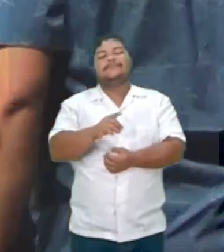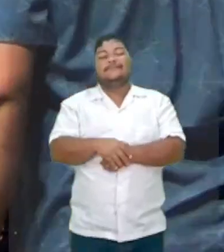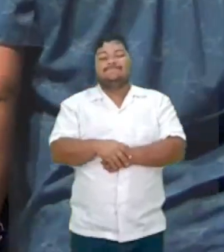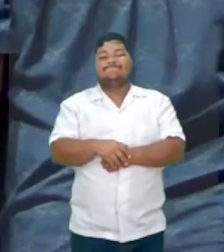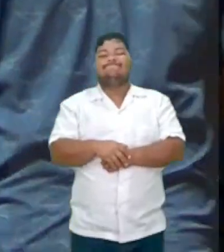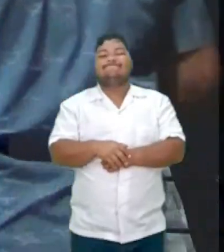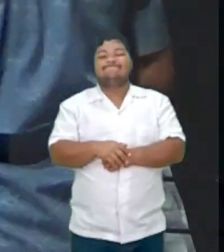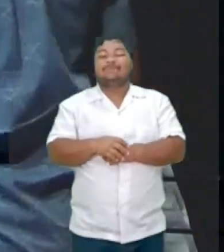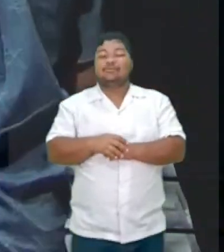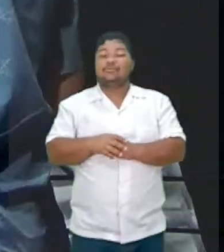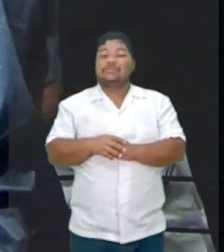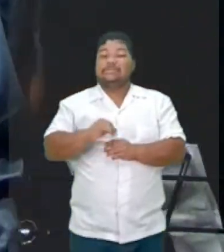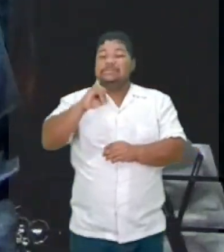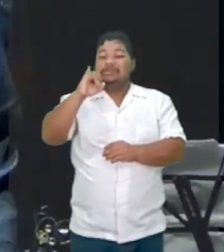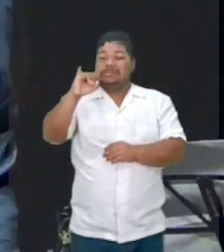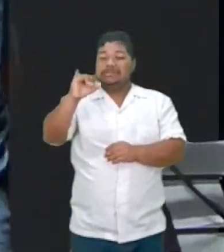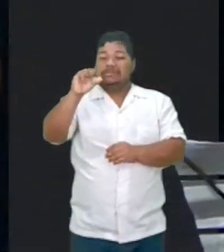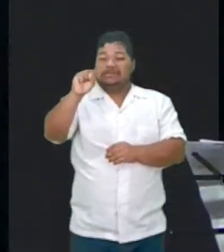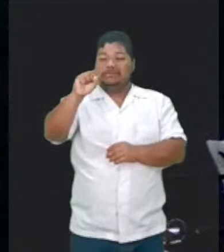vai mostrar